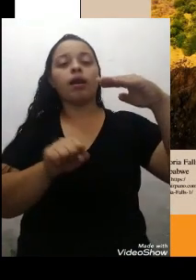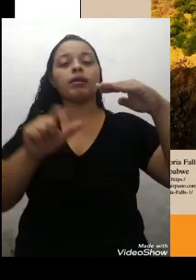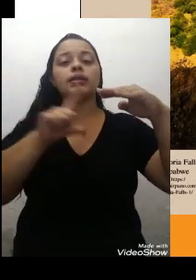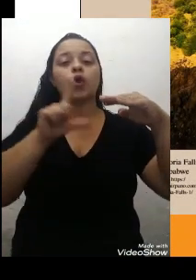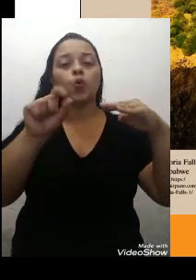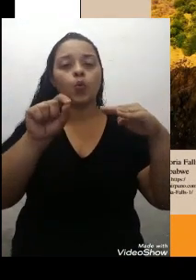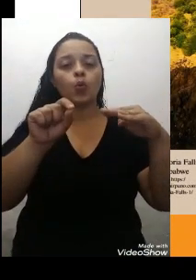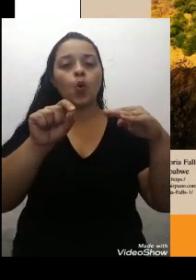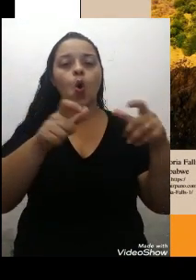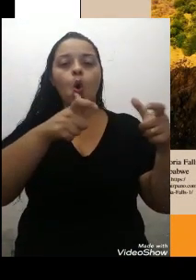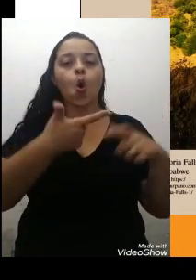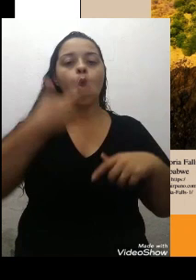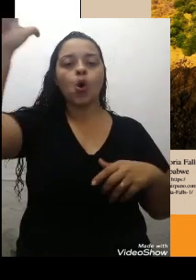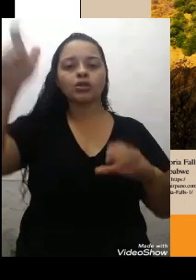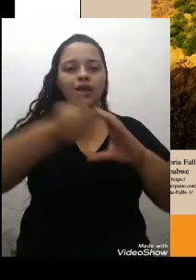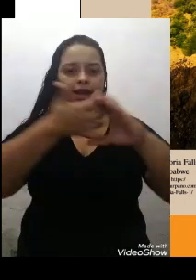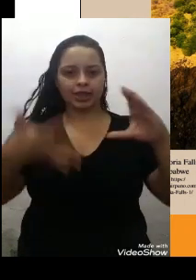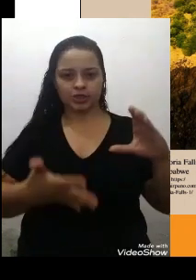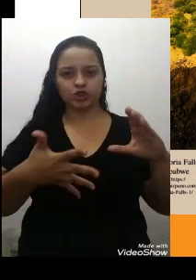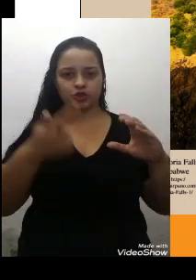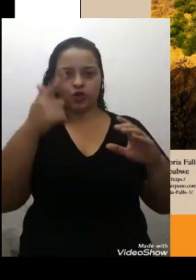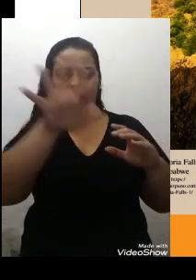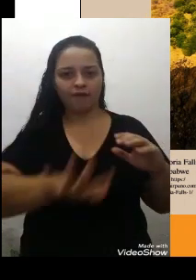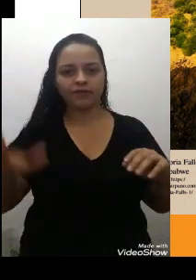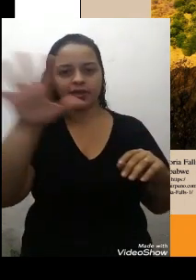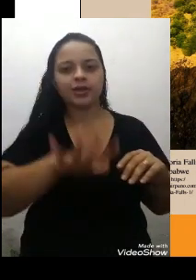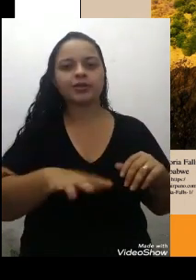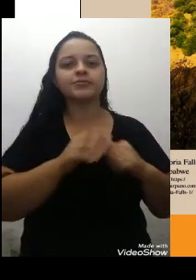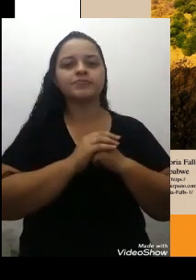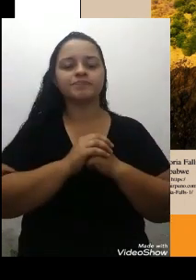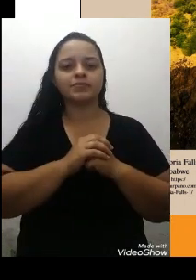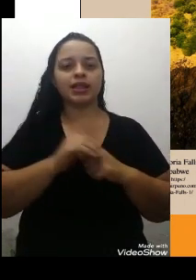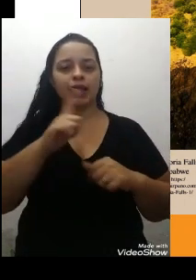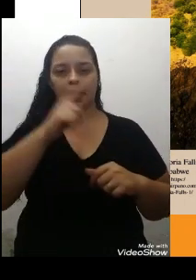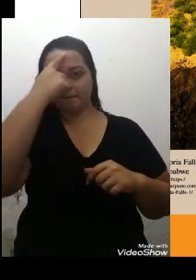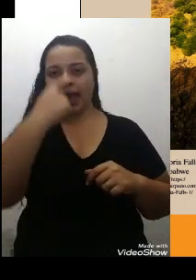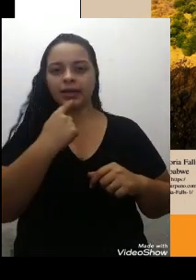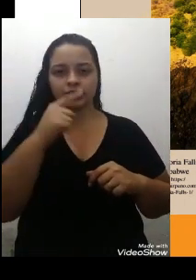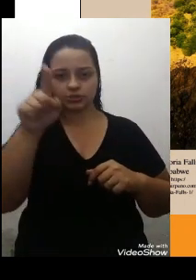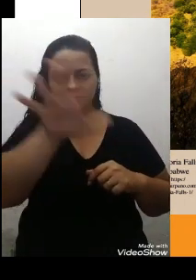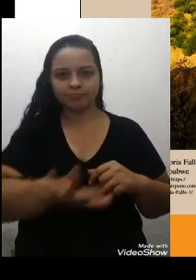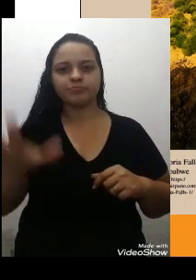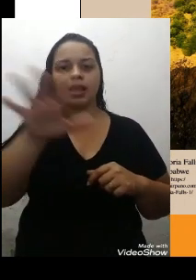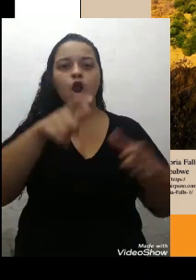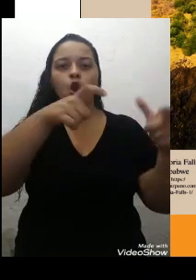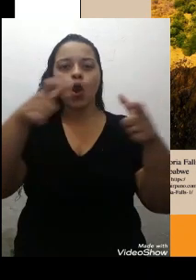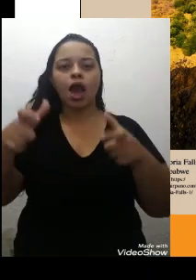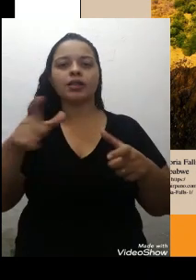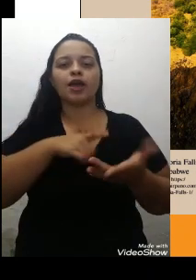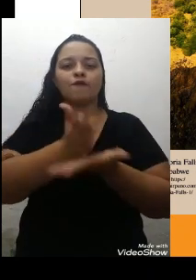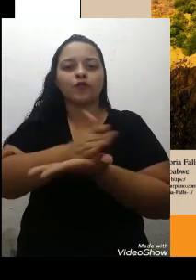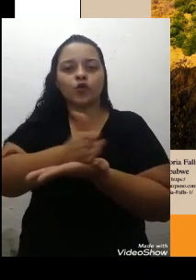outras características geográficas, né? Essa imagem aqui representa um local de fronteira entre